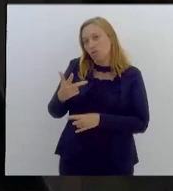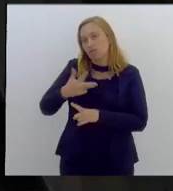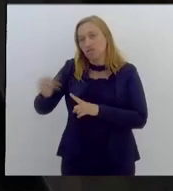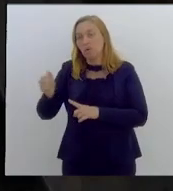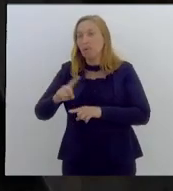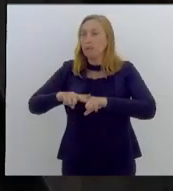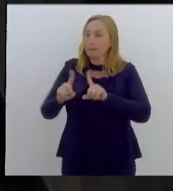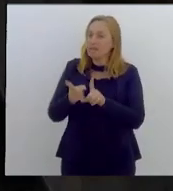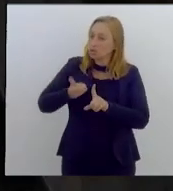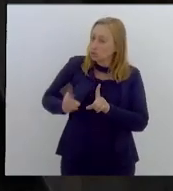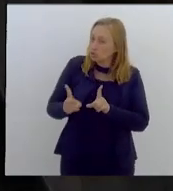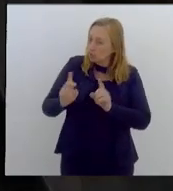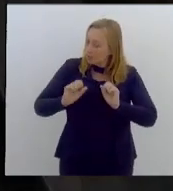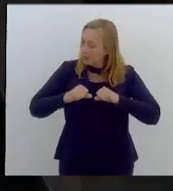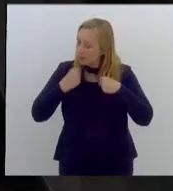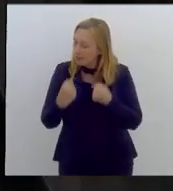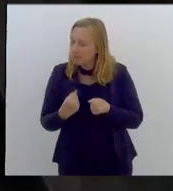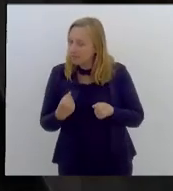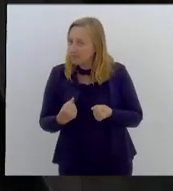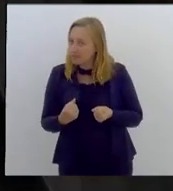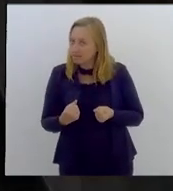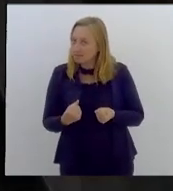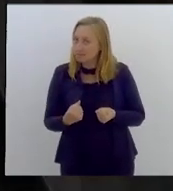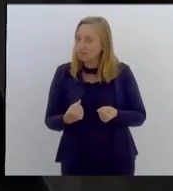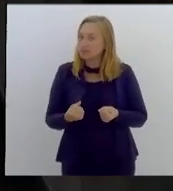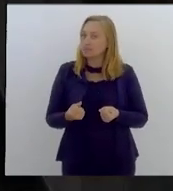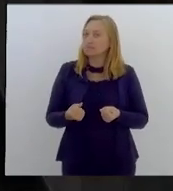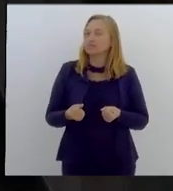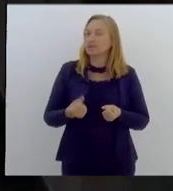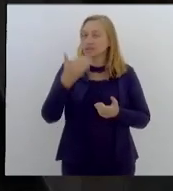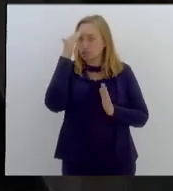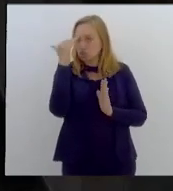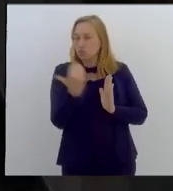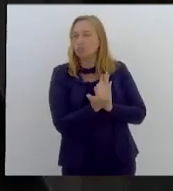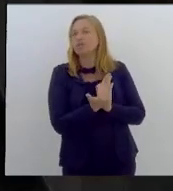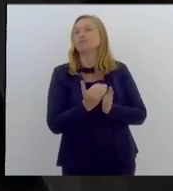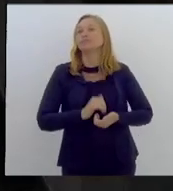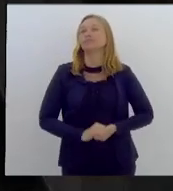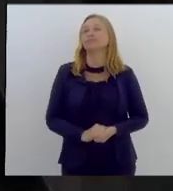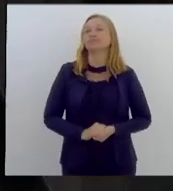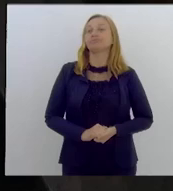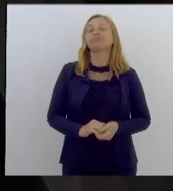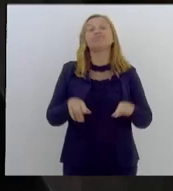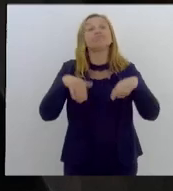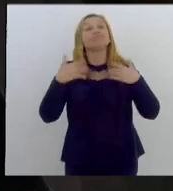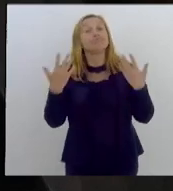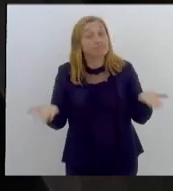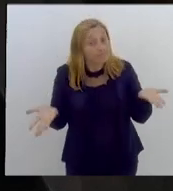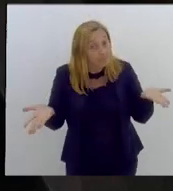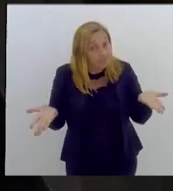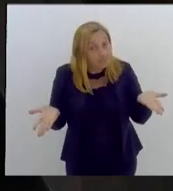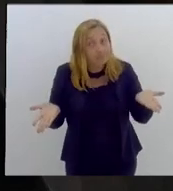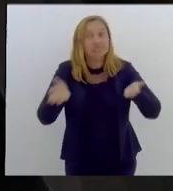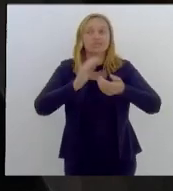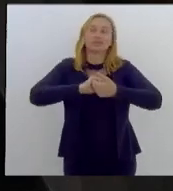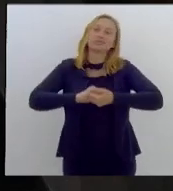continuarei a fazer a defesa para que o orçamento seja cumprido. Então,